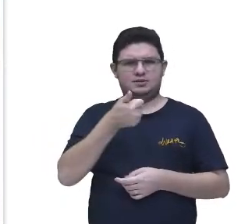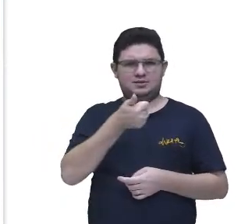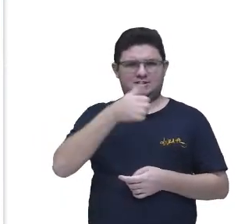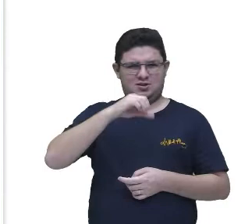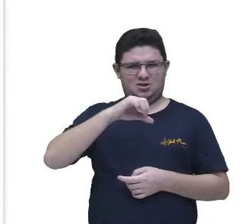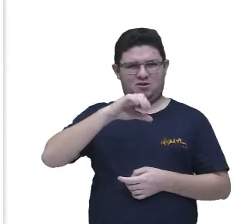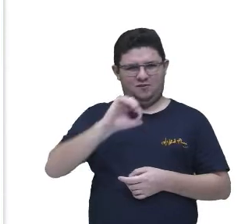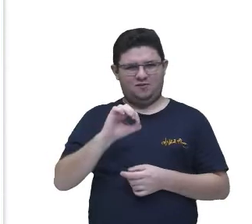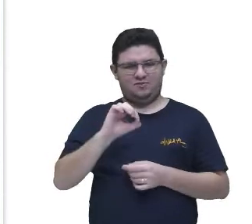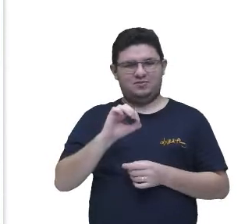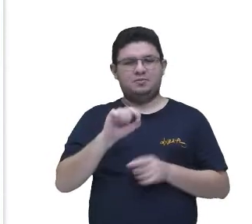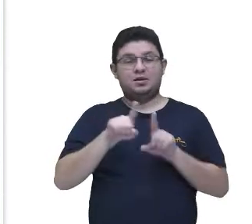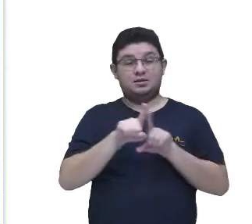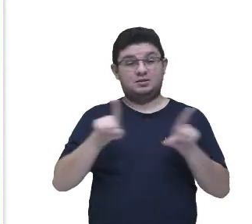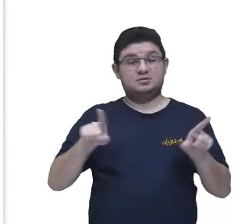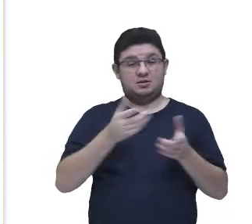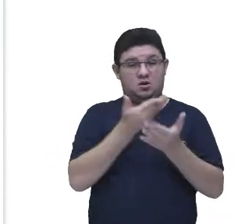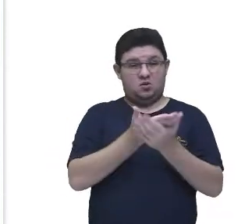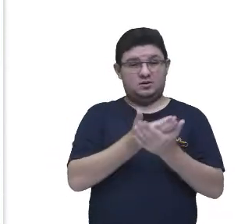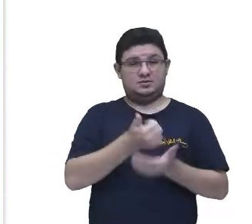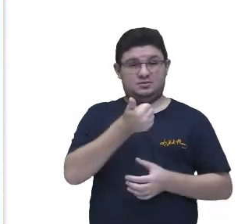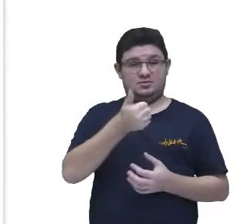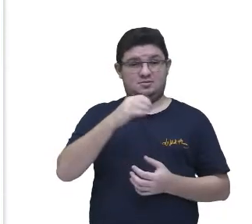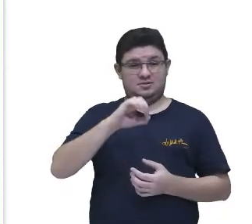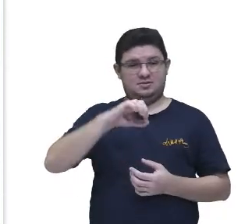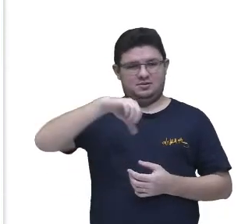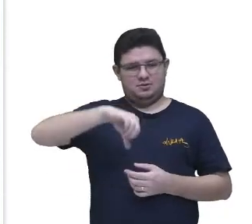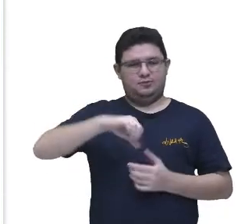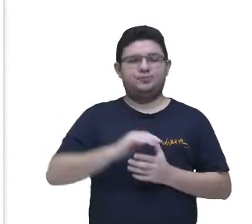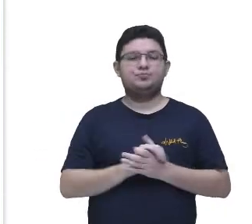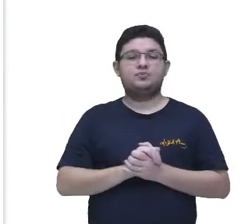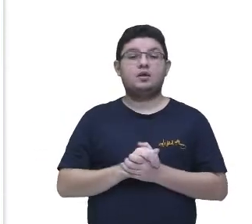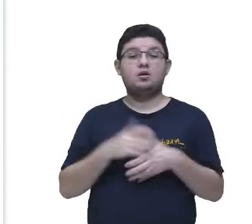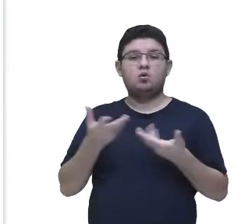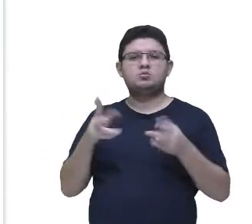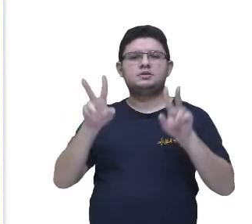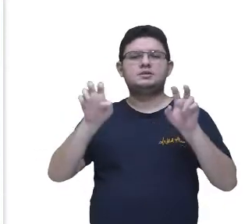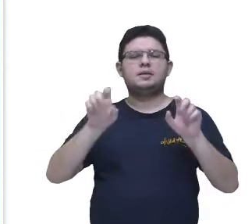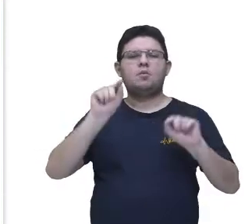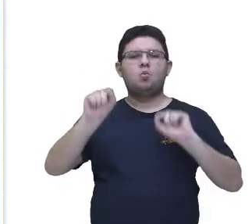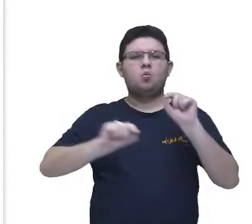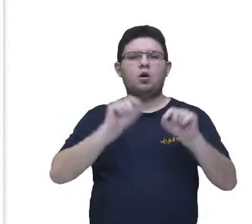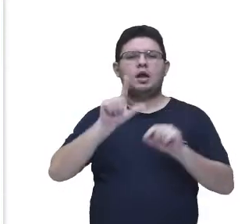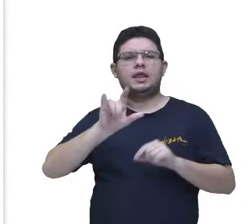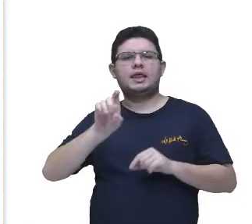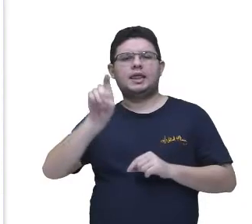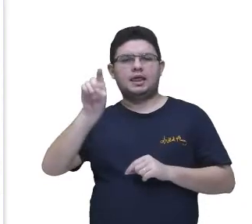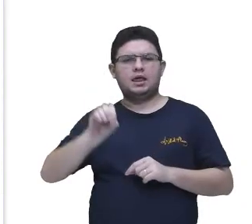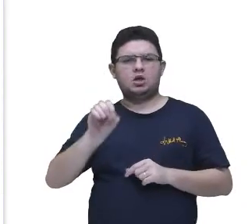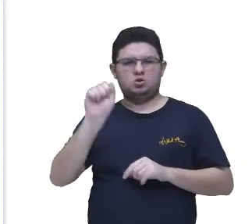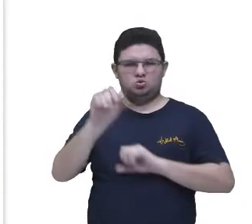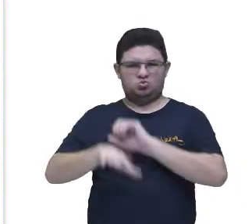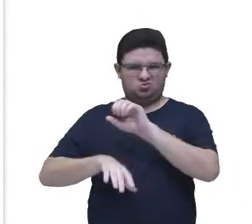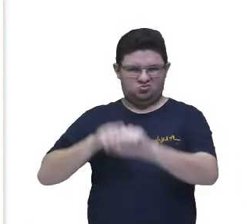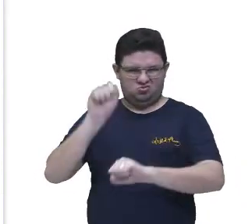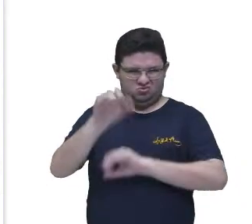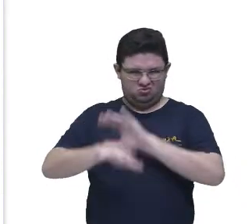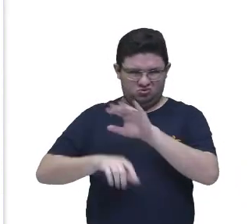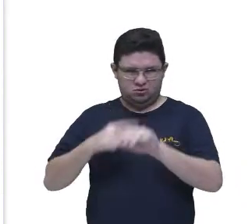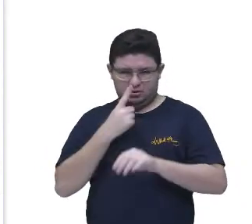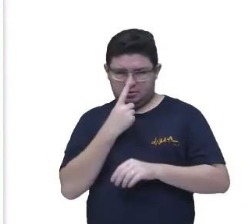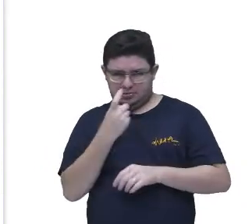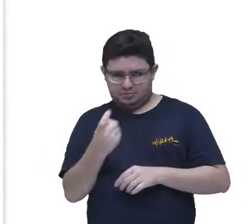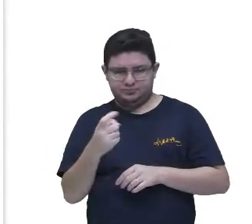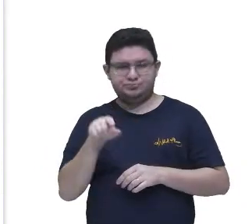a aula de hoje. Então, o tema do lixo, ele é muito importante para a nossa sociedade porque ele